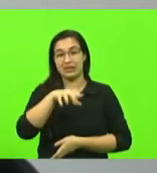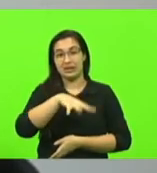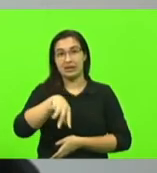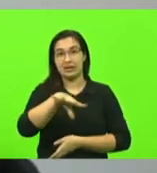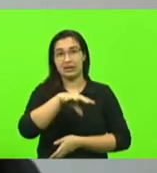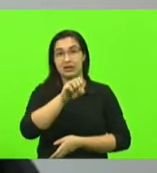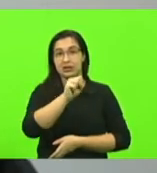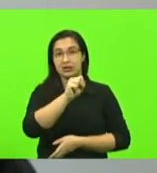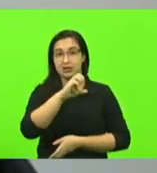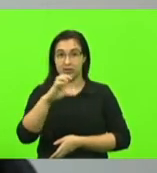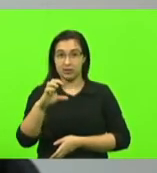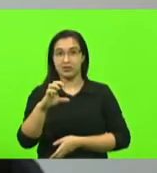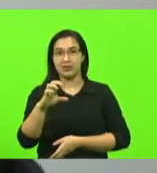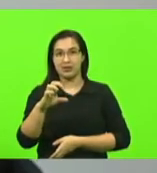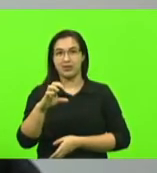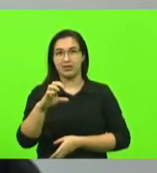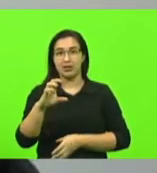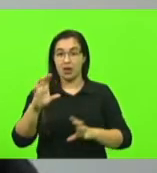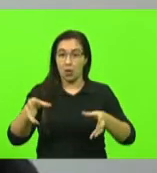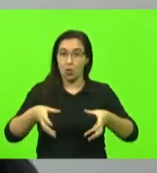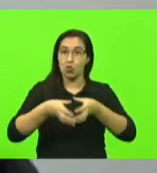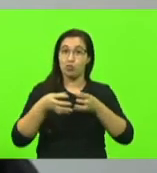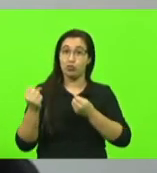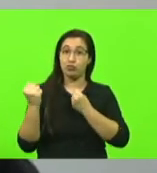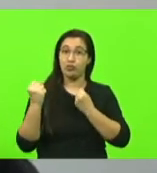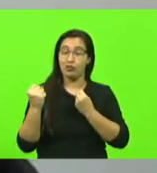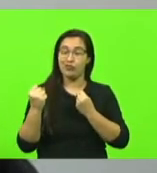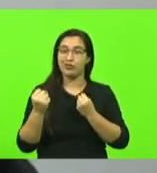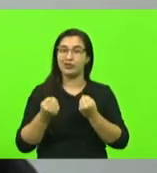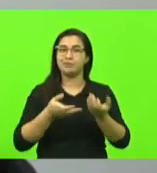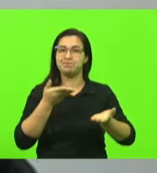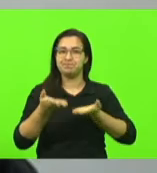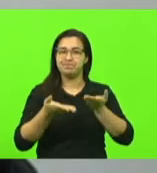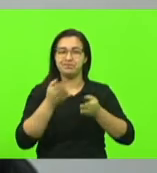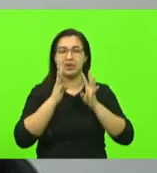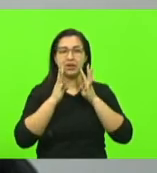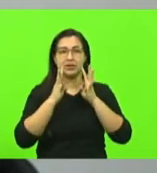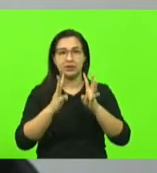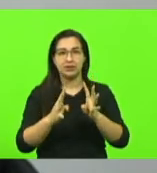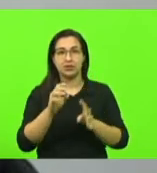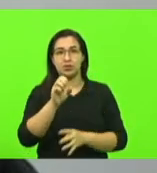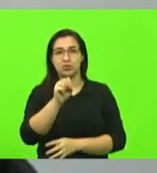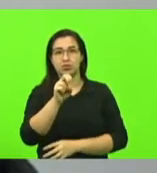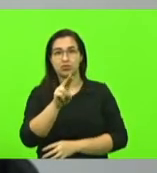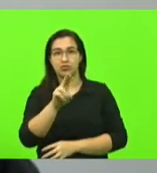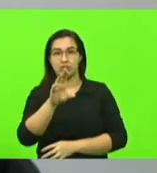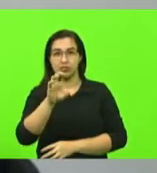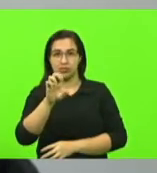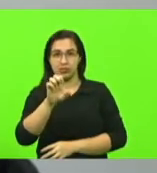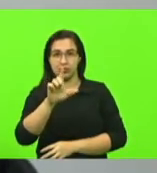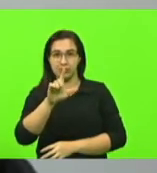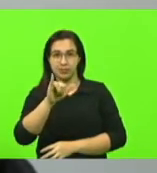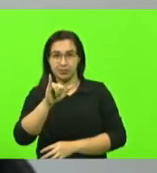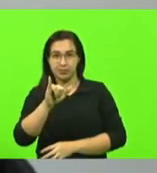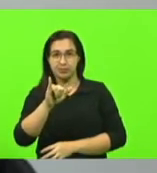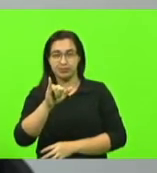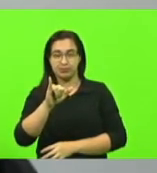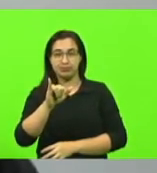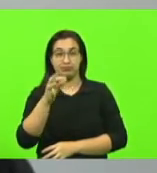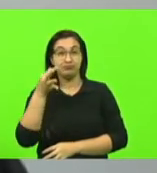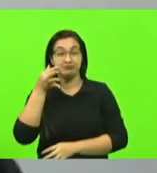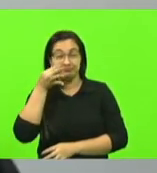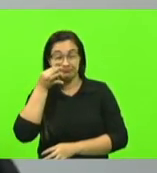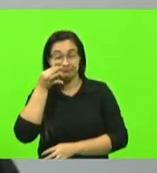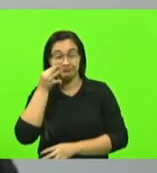Catarina. E aqui quero cumprimentar a protetora Sueli, que está nos acompanhando ao vivo neste momento. Esse projeto, eu acredito que seja